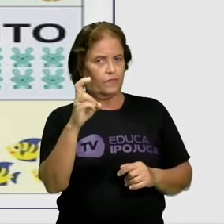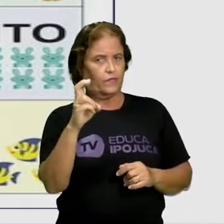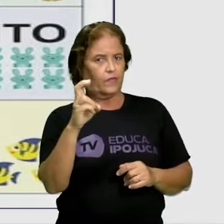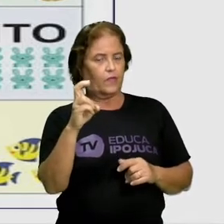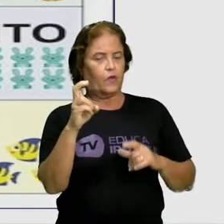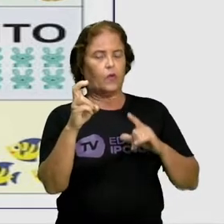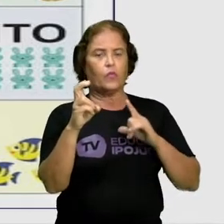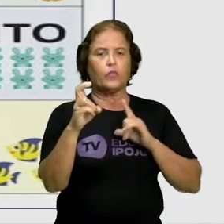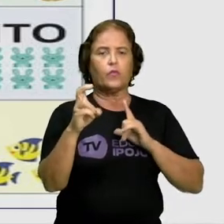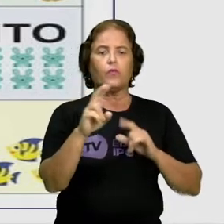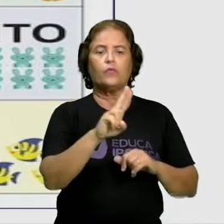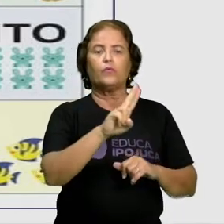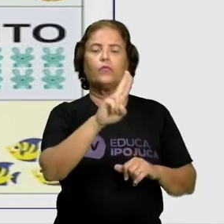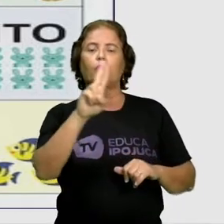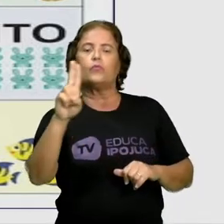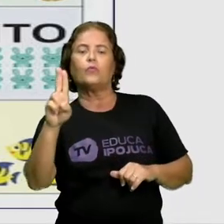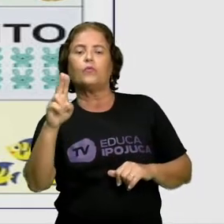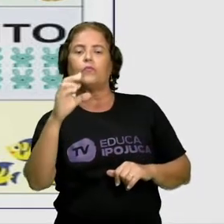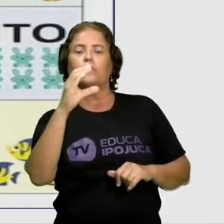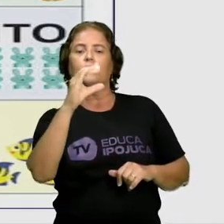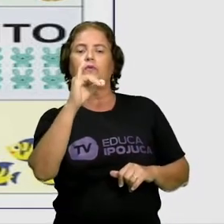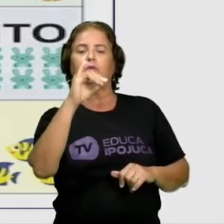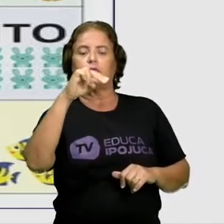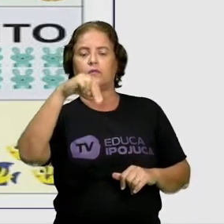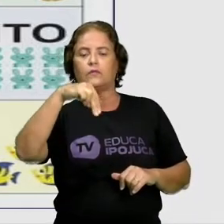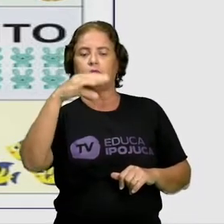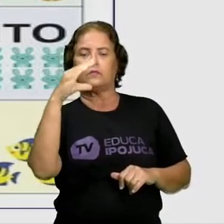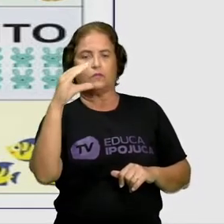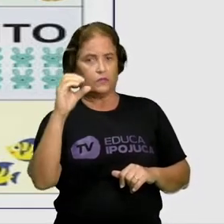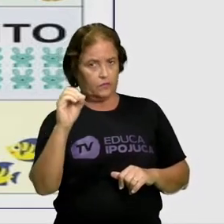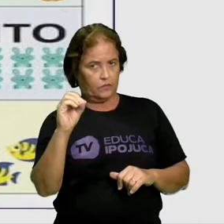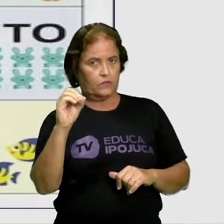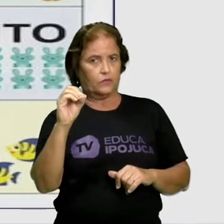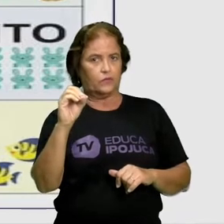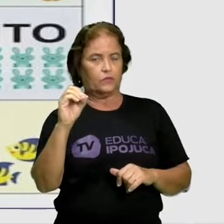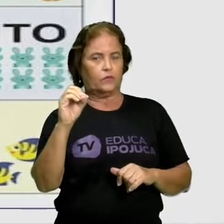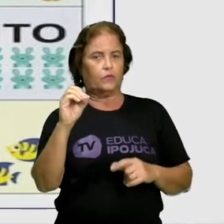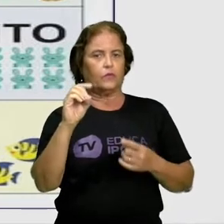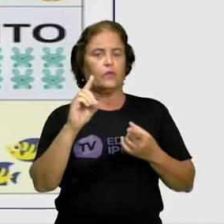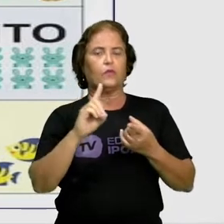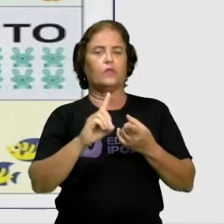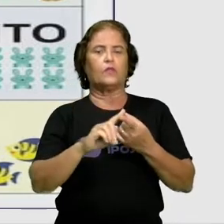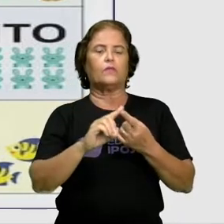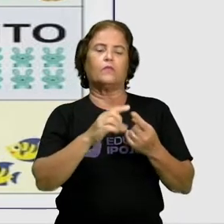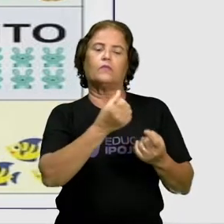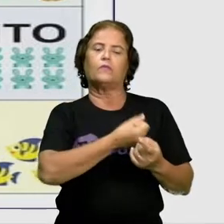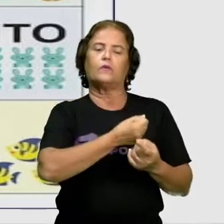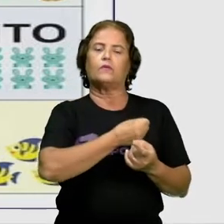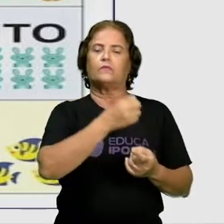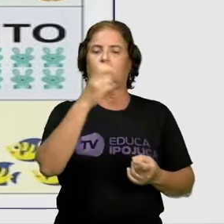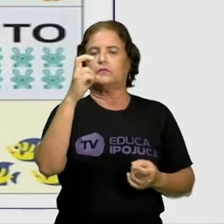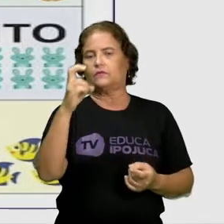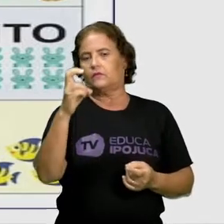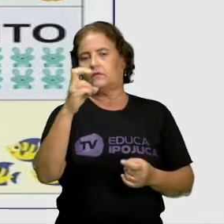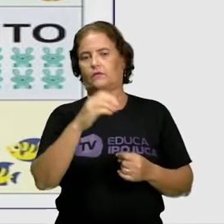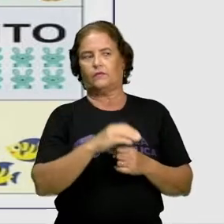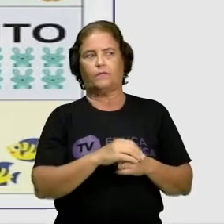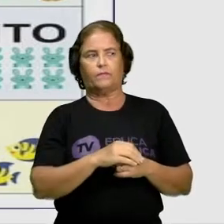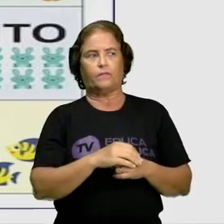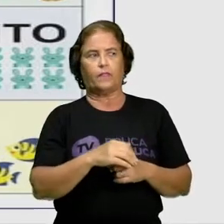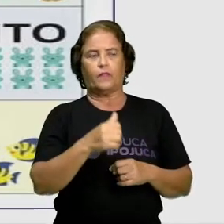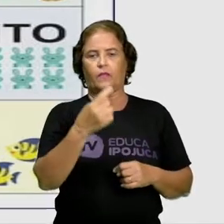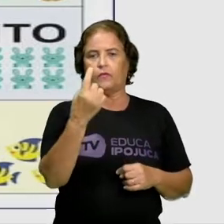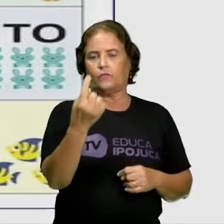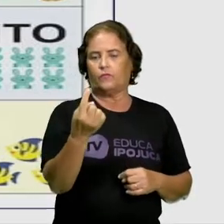cinco, observe a escrita dos números, e temos aqui também o numeral cinco. Temos aqui